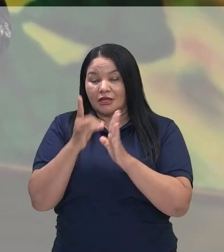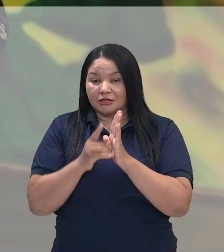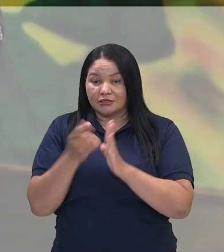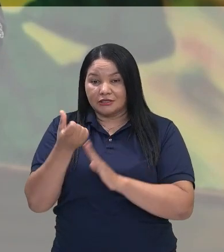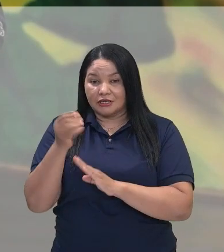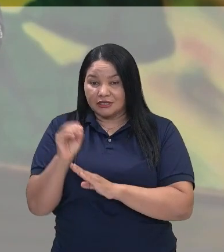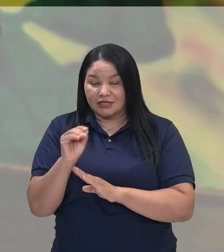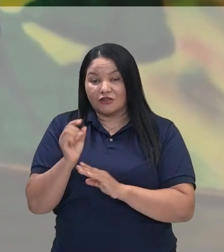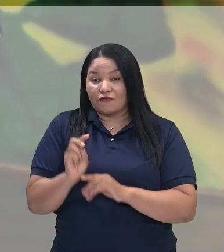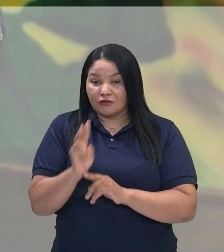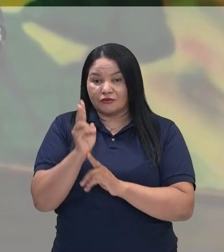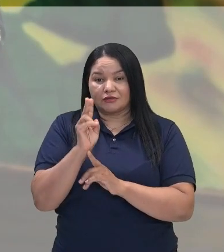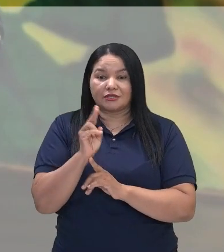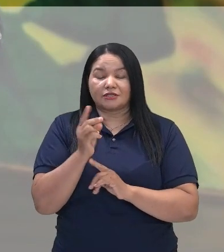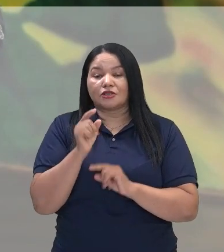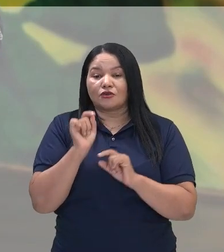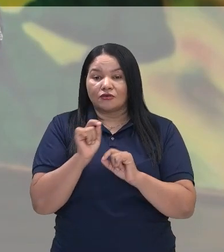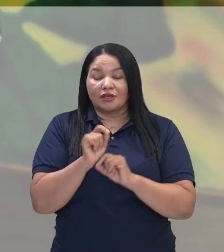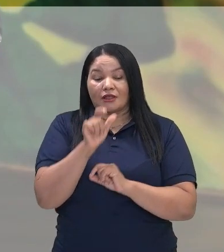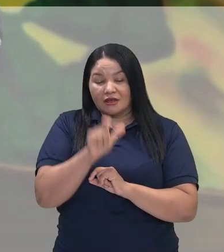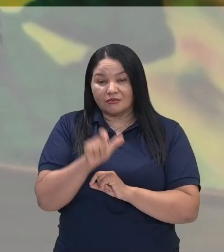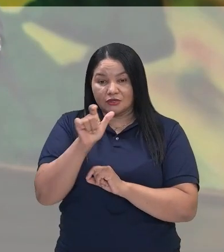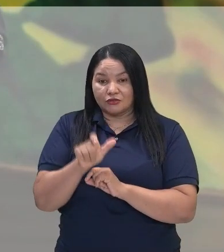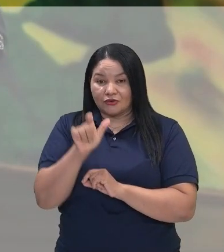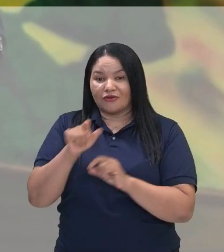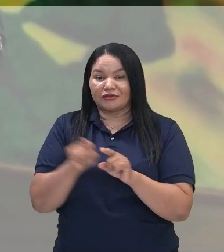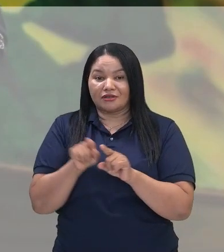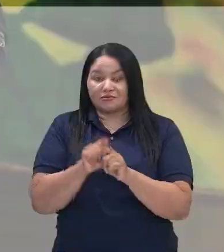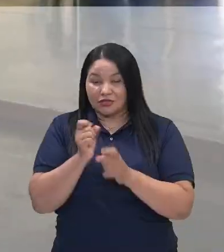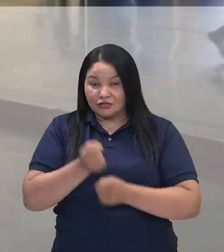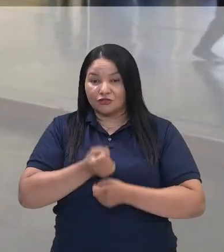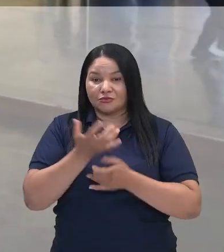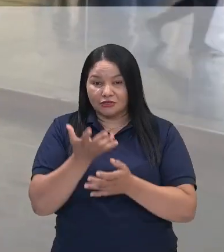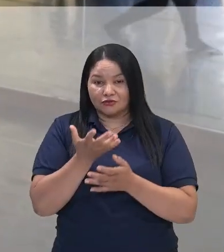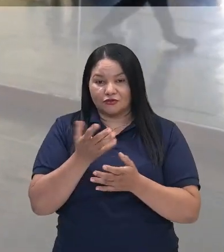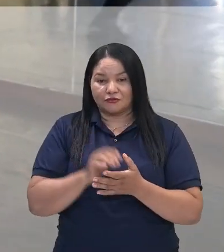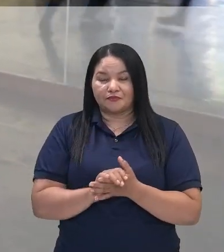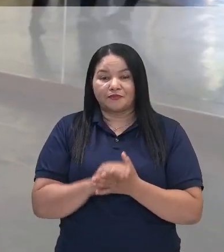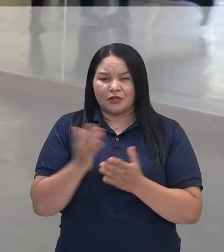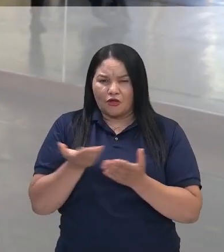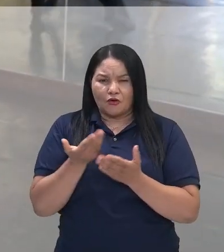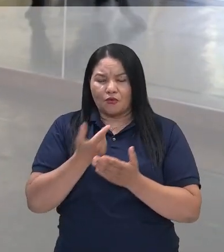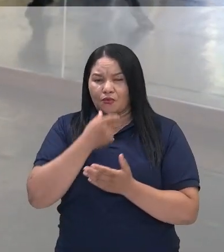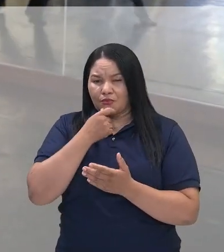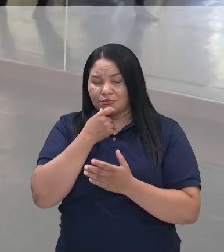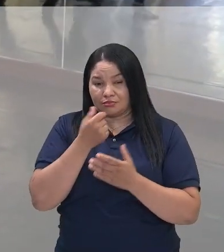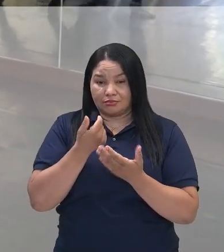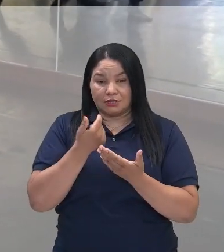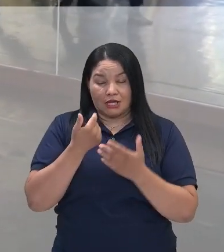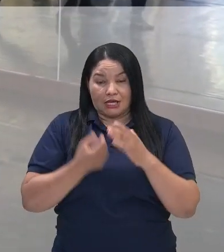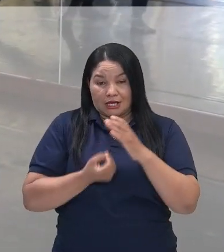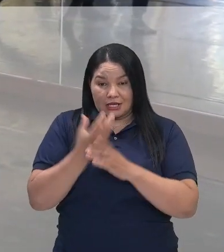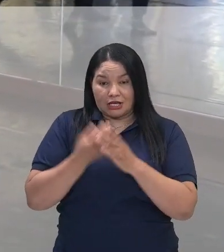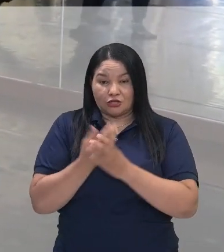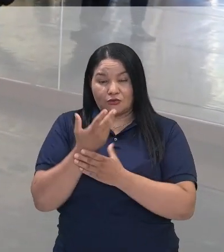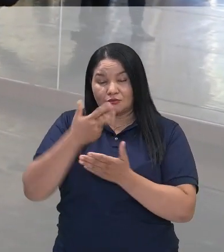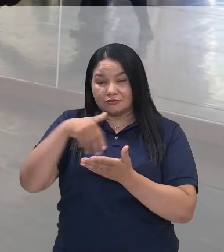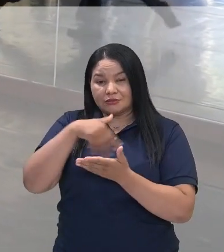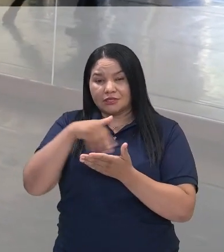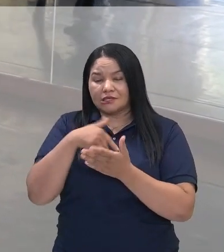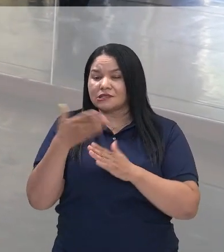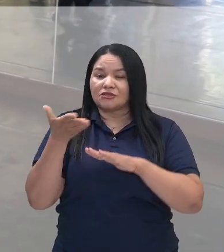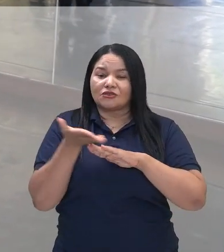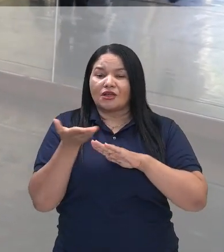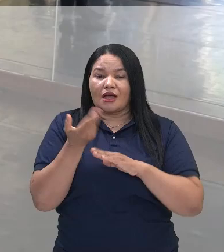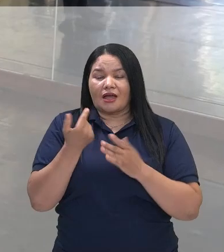traz a valorização do indivíduo e de suas expressões. O criador em dança contemporânea, ele utiliza de várias